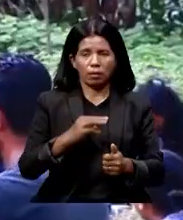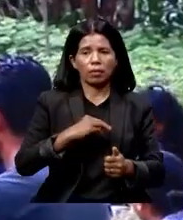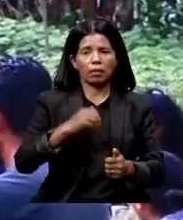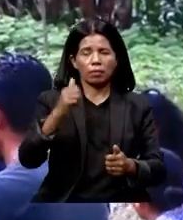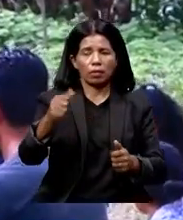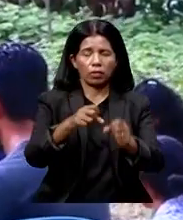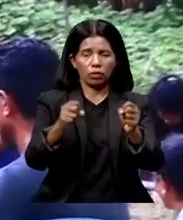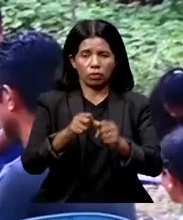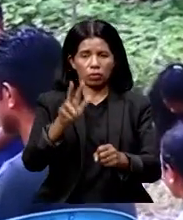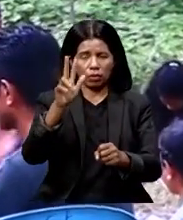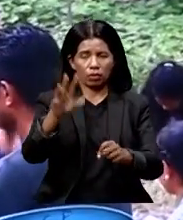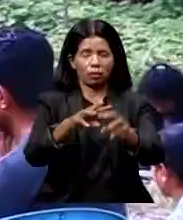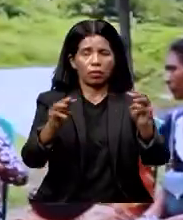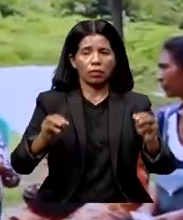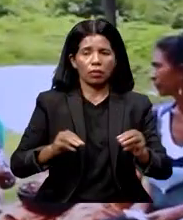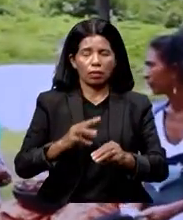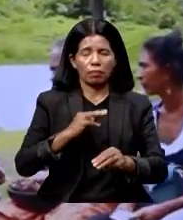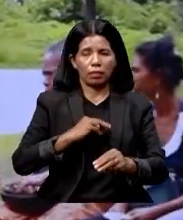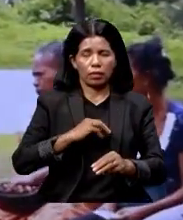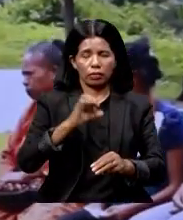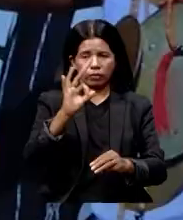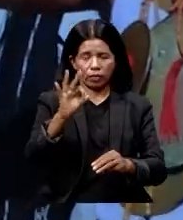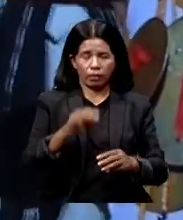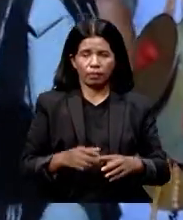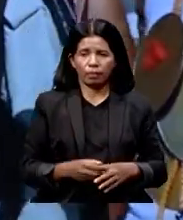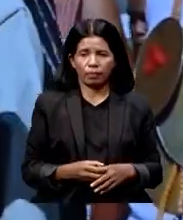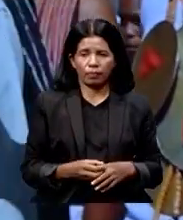Maubara e a Sucutolo no município Manufahe. Dilma Suzeti, GMN.